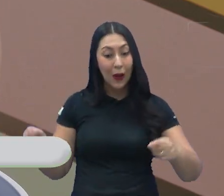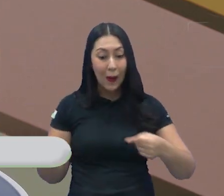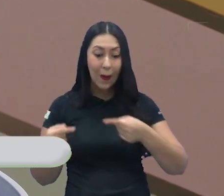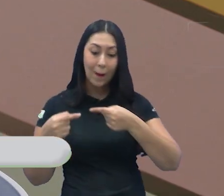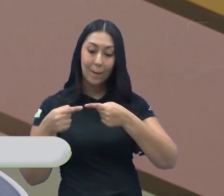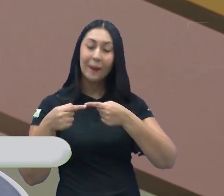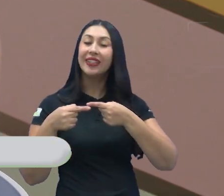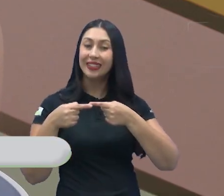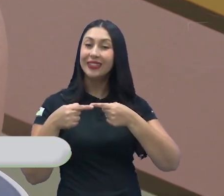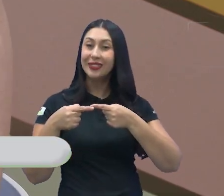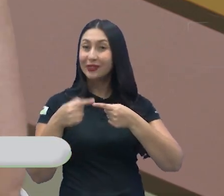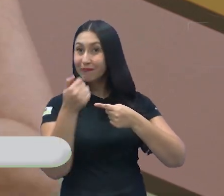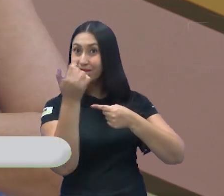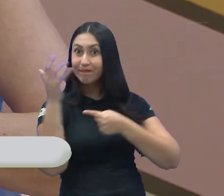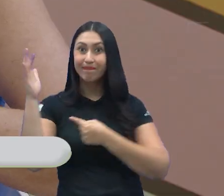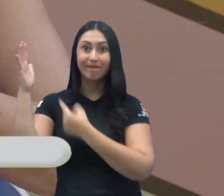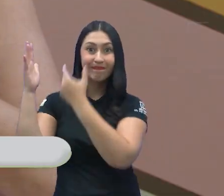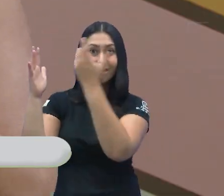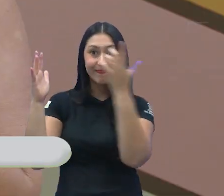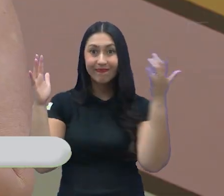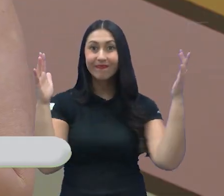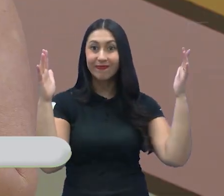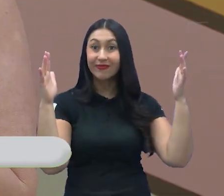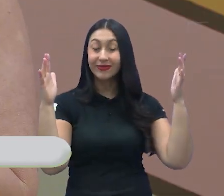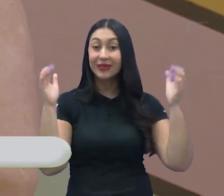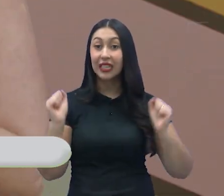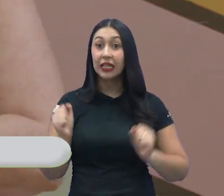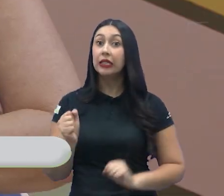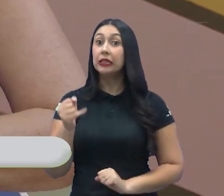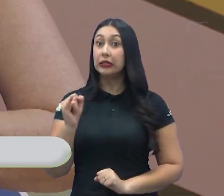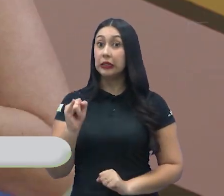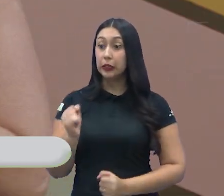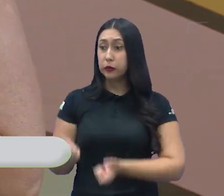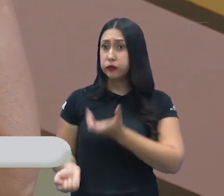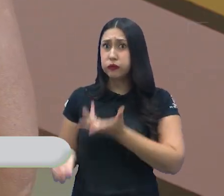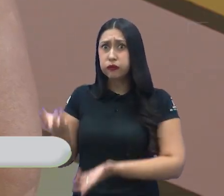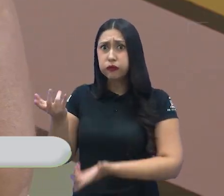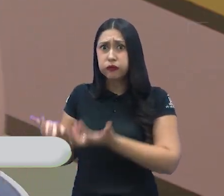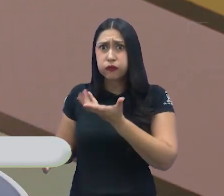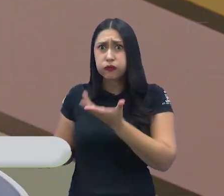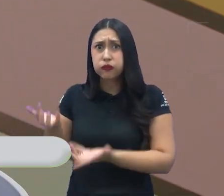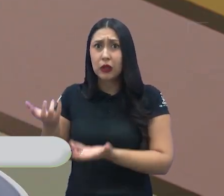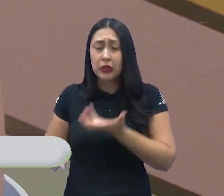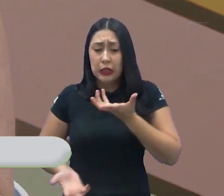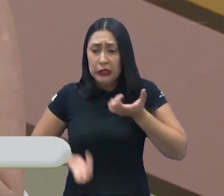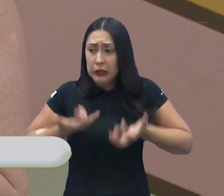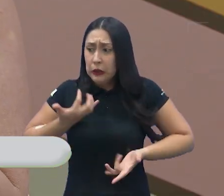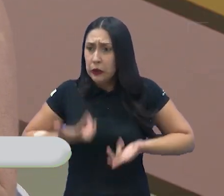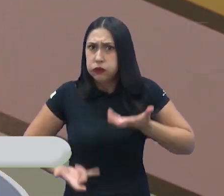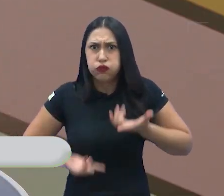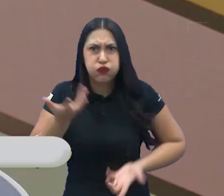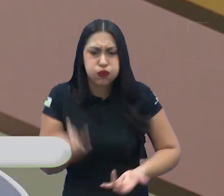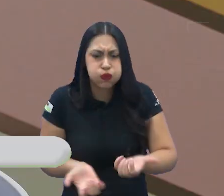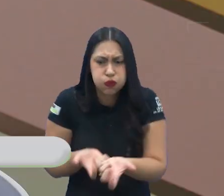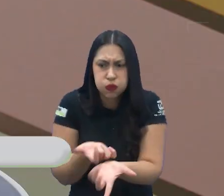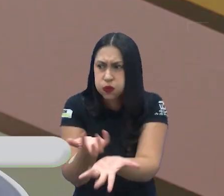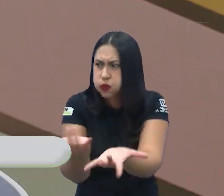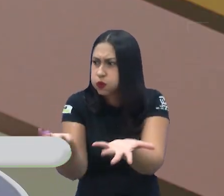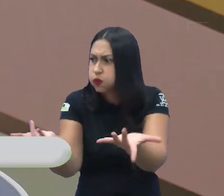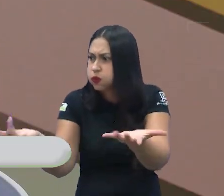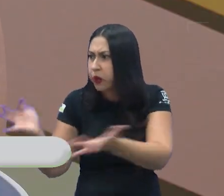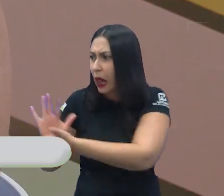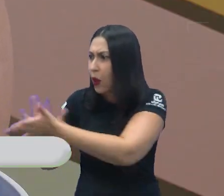os elementos, assim, se eu estou muito no elemento fogo, mas esse fogo que queima o outro, que destrói o